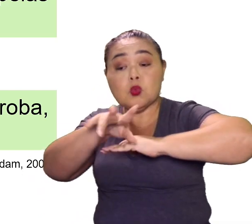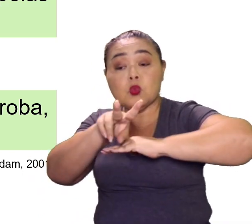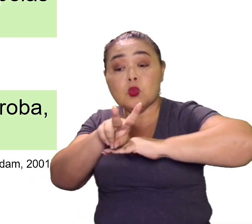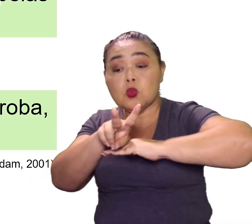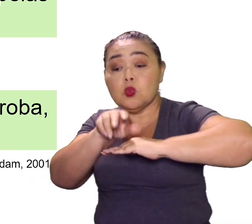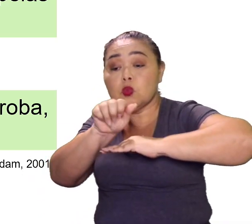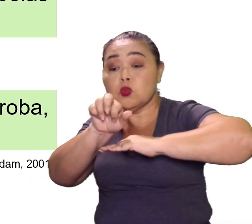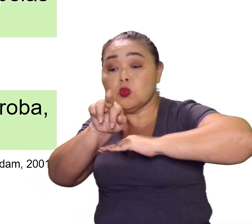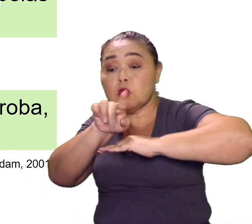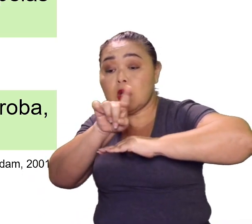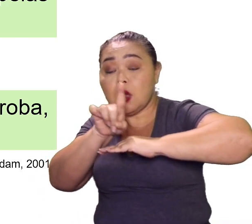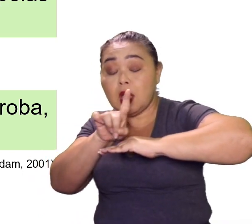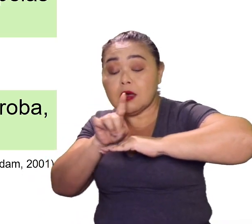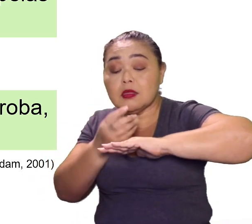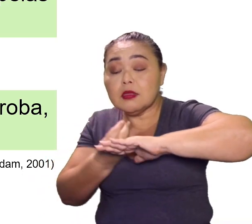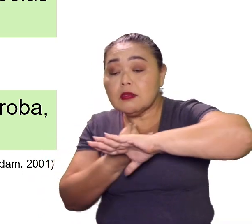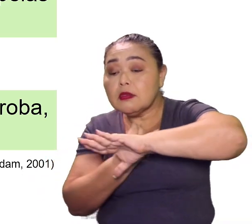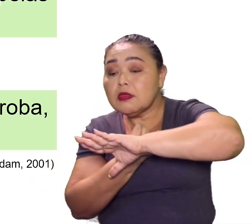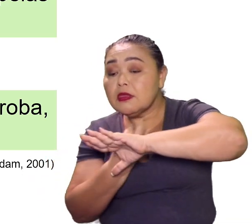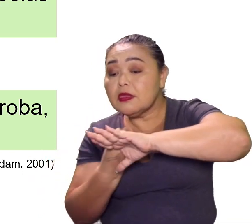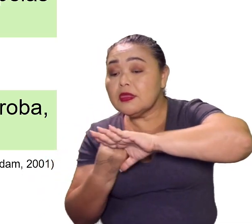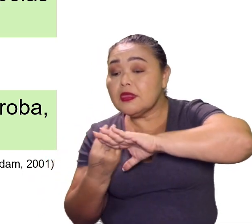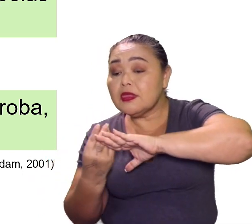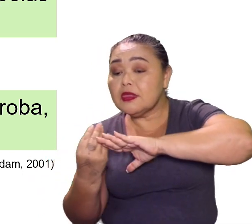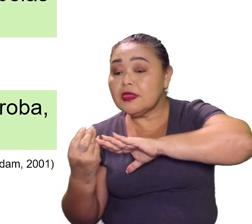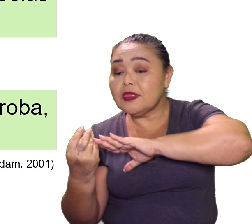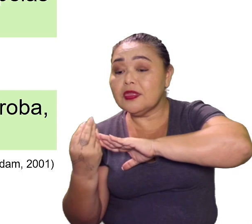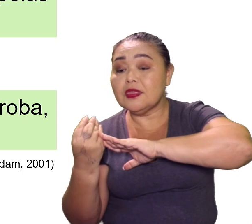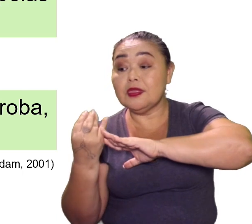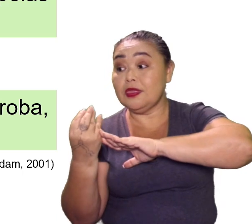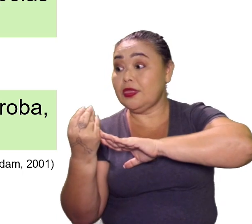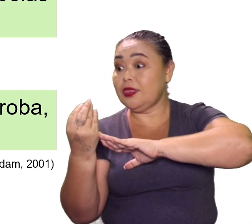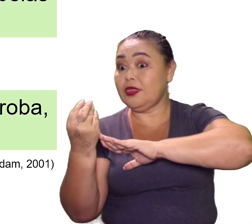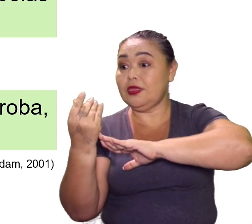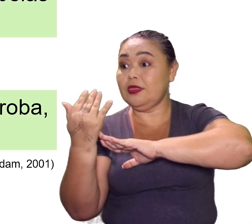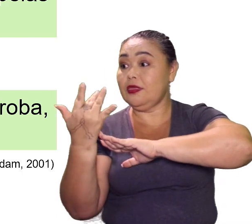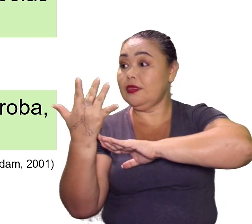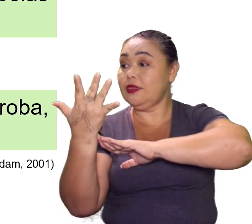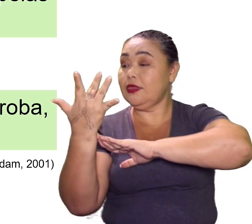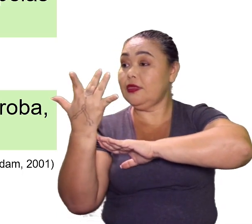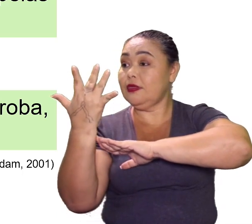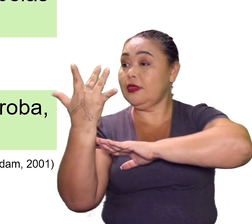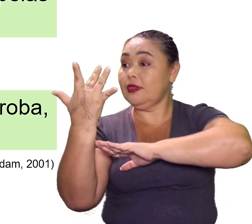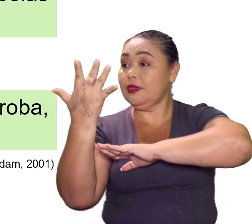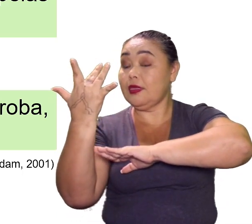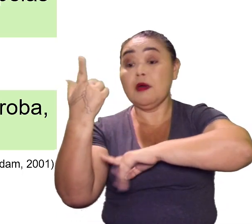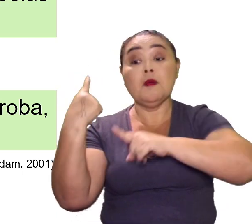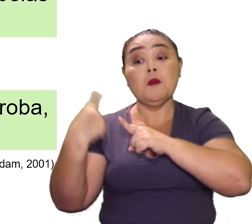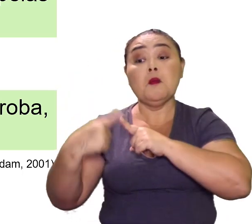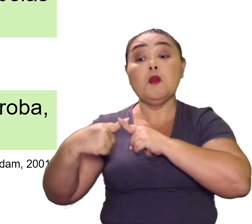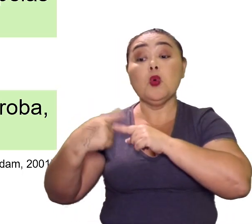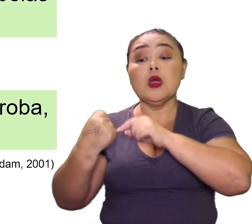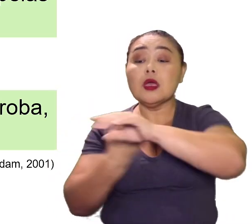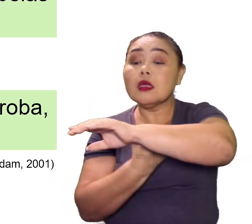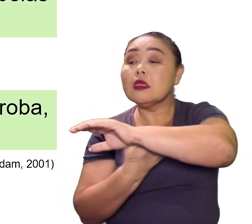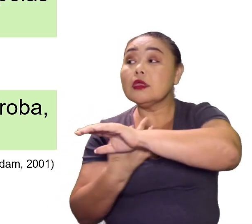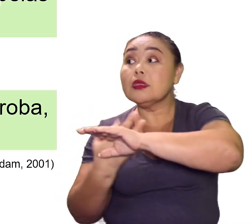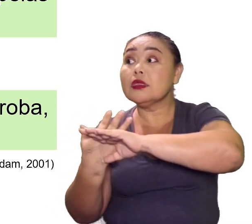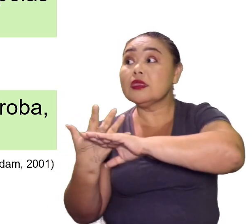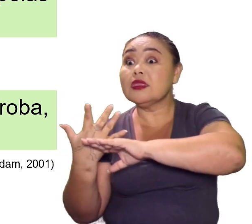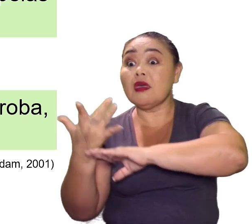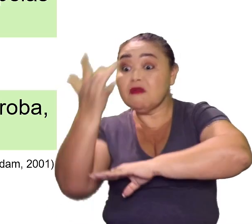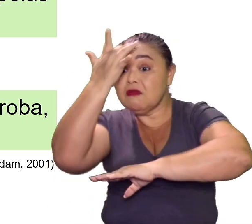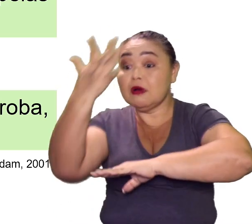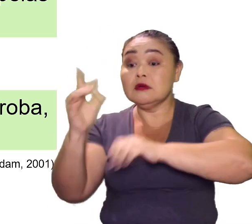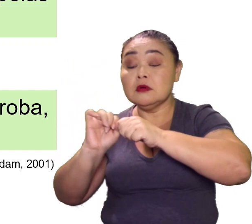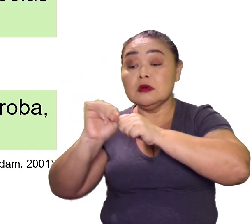são solos extremamente férteis. Agora, por que será que é muito fértil, hein, Jorginho? Por que será? Por causa exatamente da grande